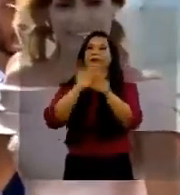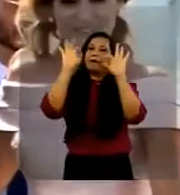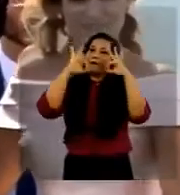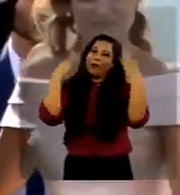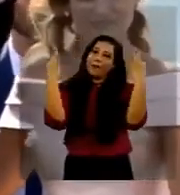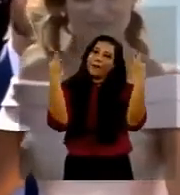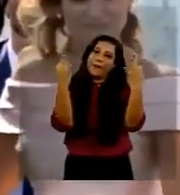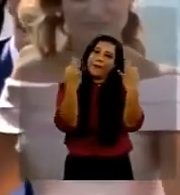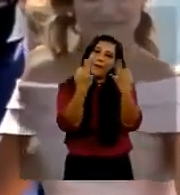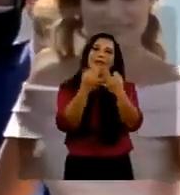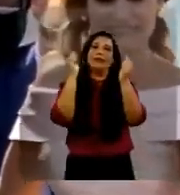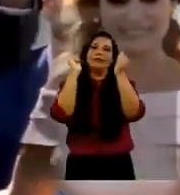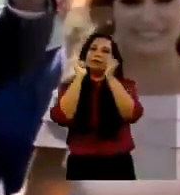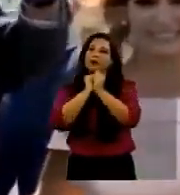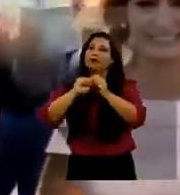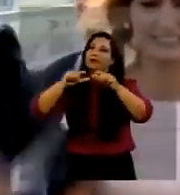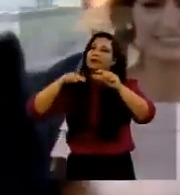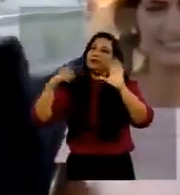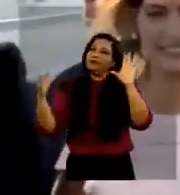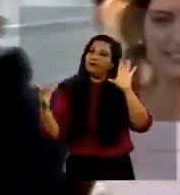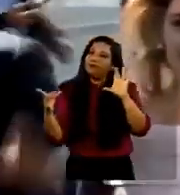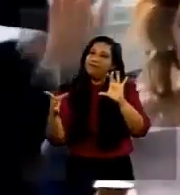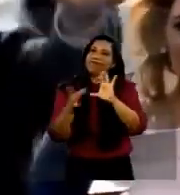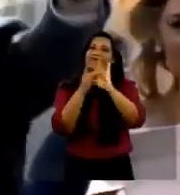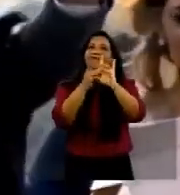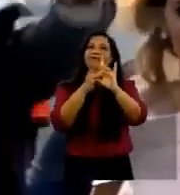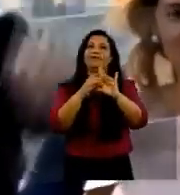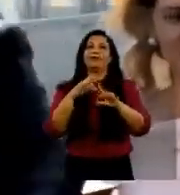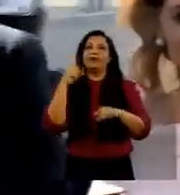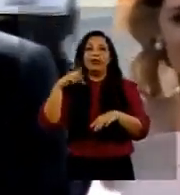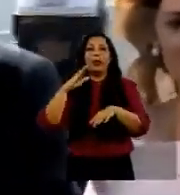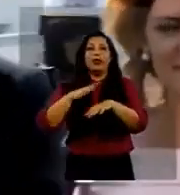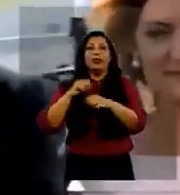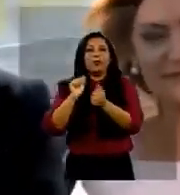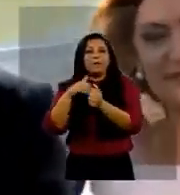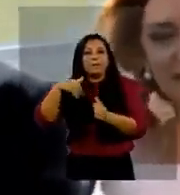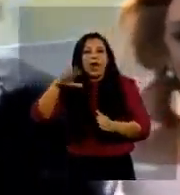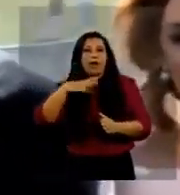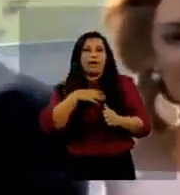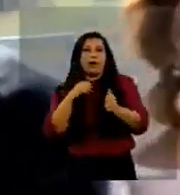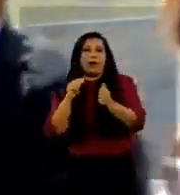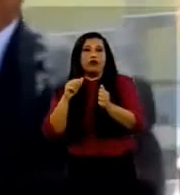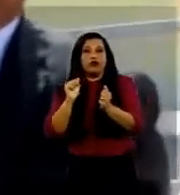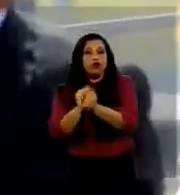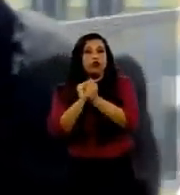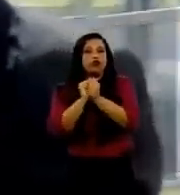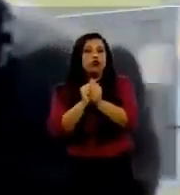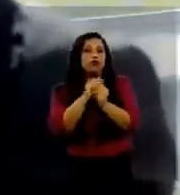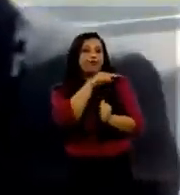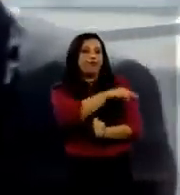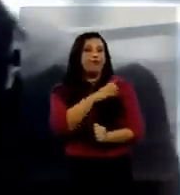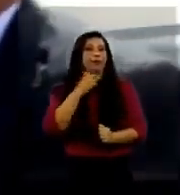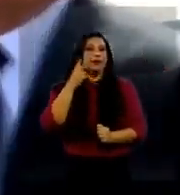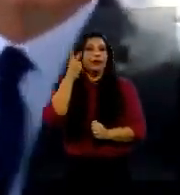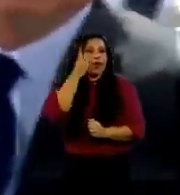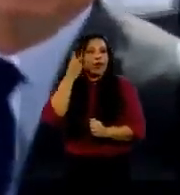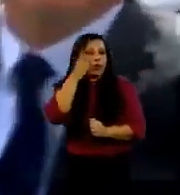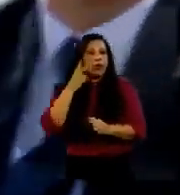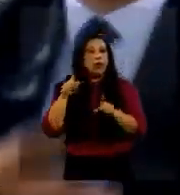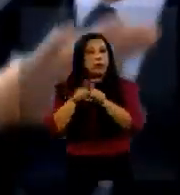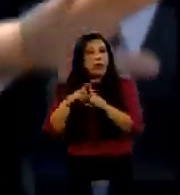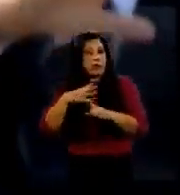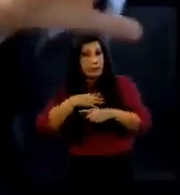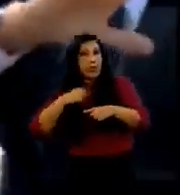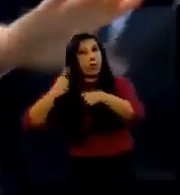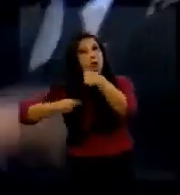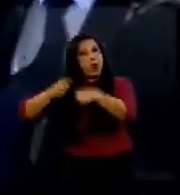esteve bastante ativa, né? Os filhos é um dos interlocutores mais próximos do presidente. Exatamente. E ele, junto com seus filhos, que são políticos,